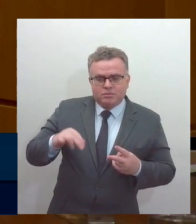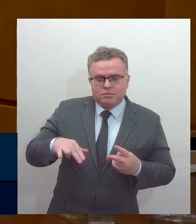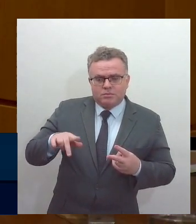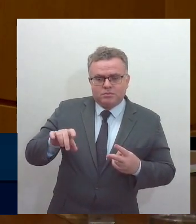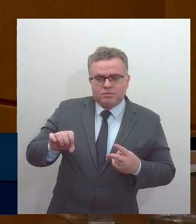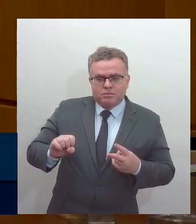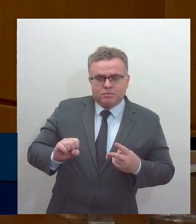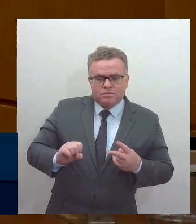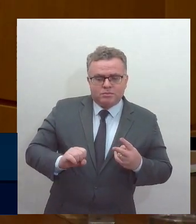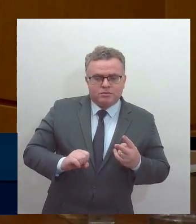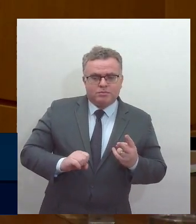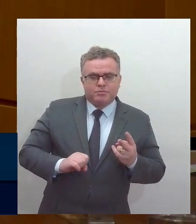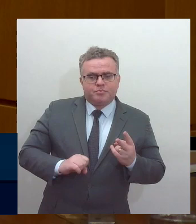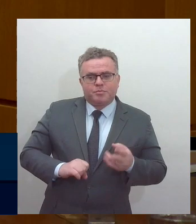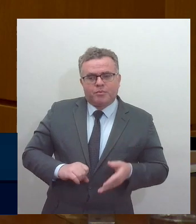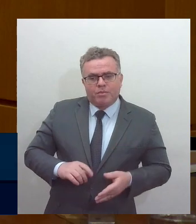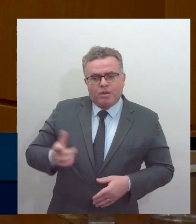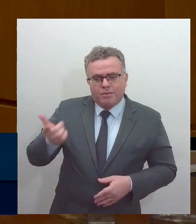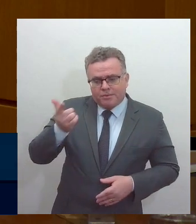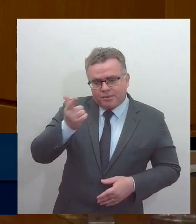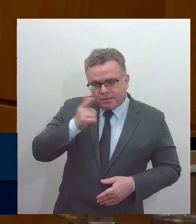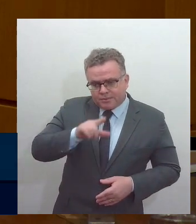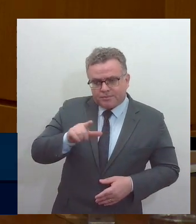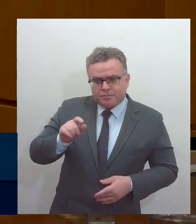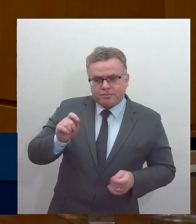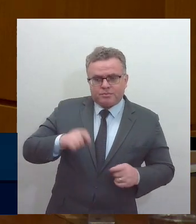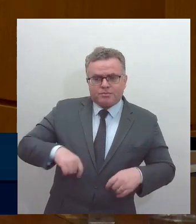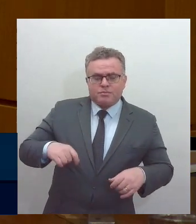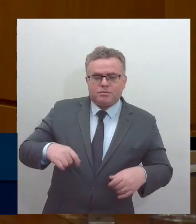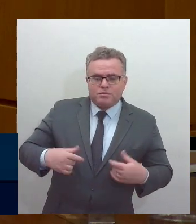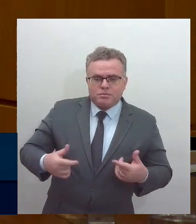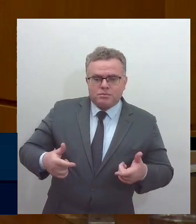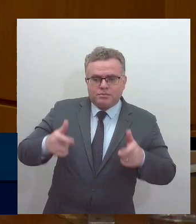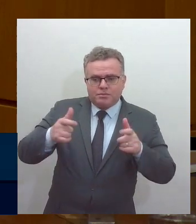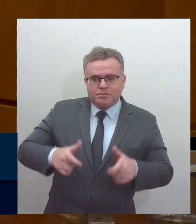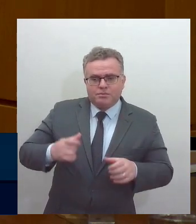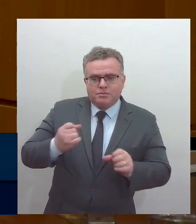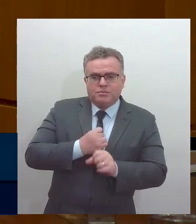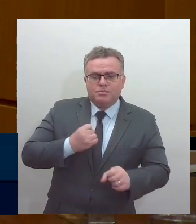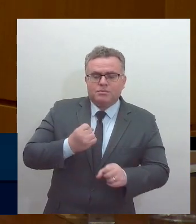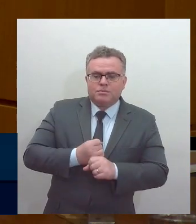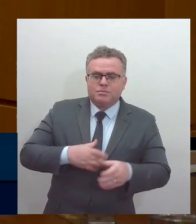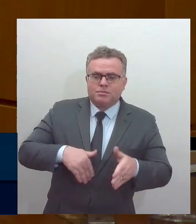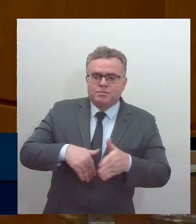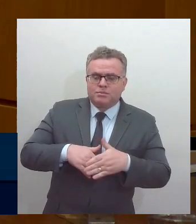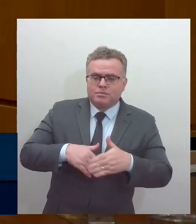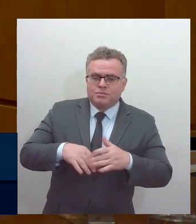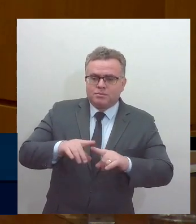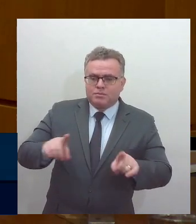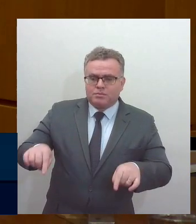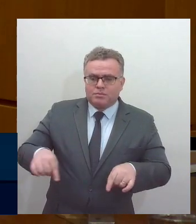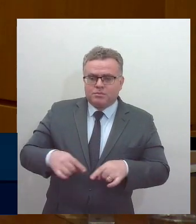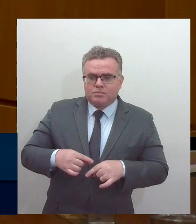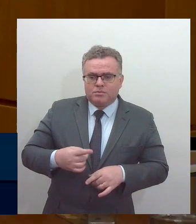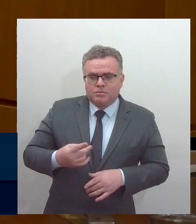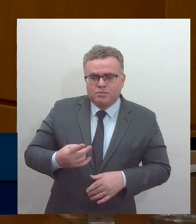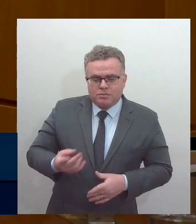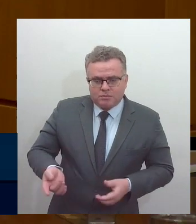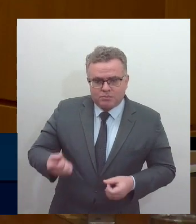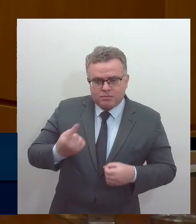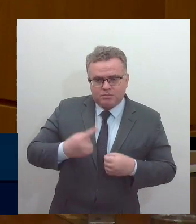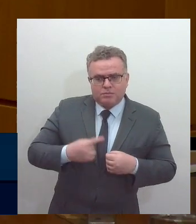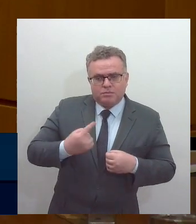de reforma e quadra esportiva, tanto no município de Pedrinhas e logo